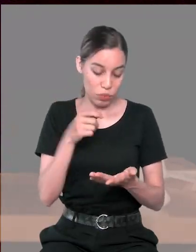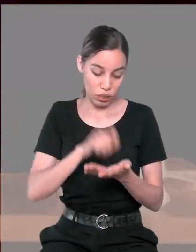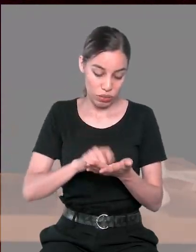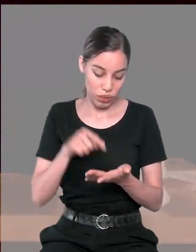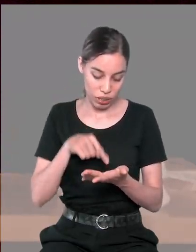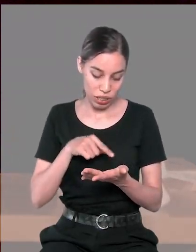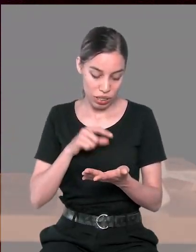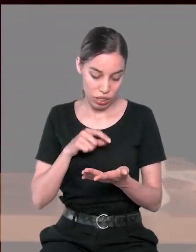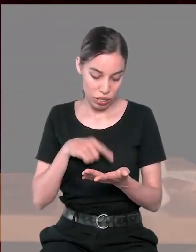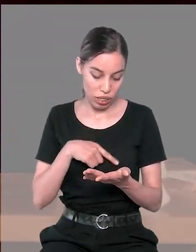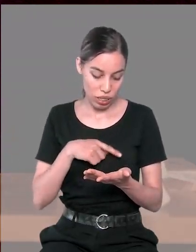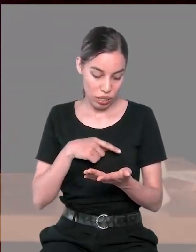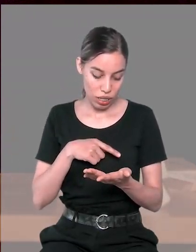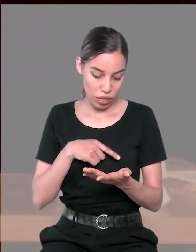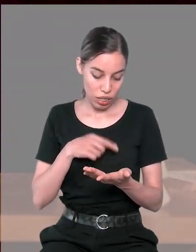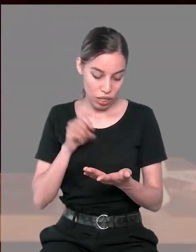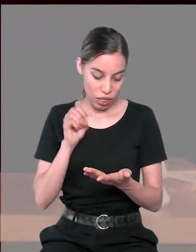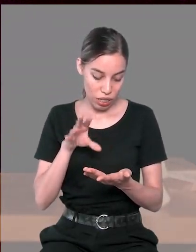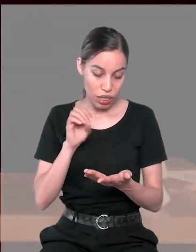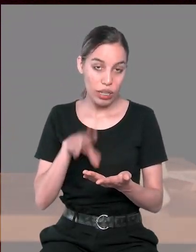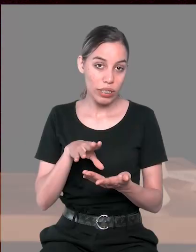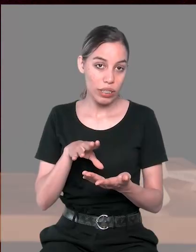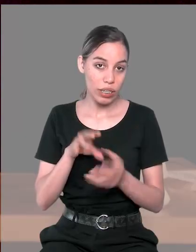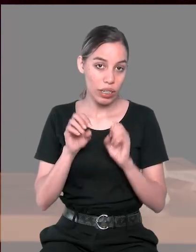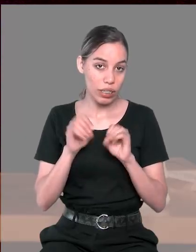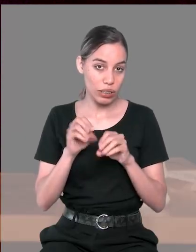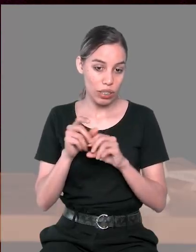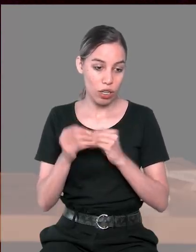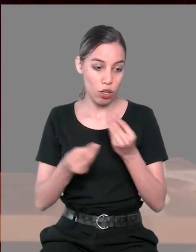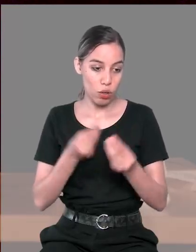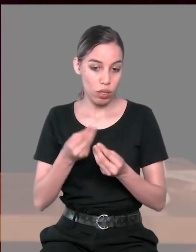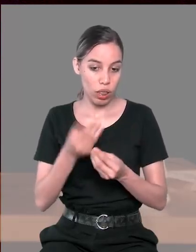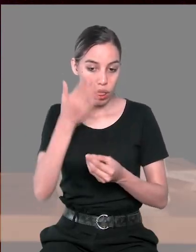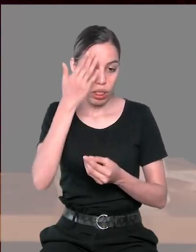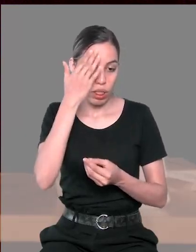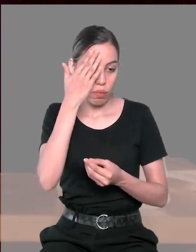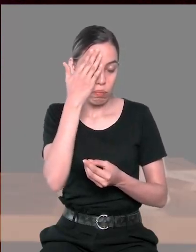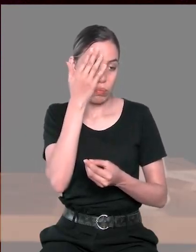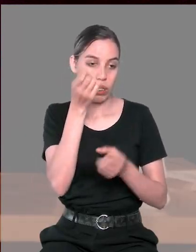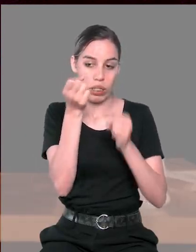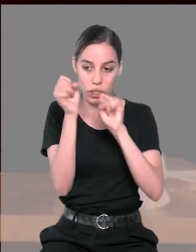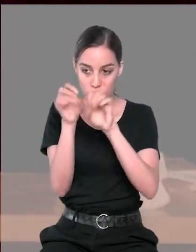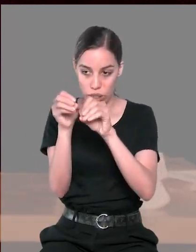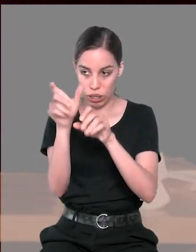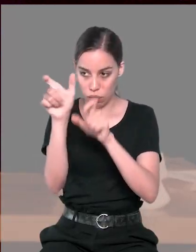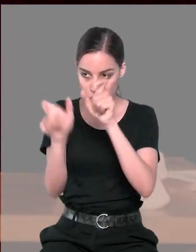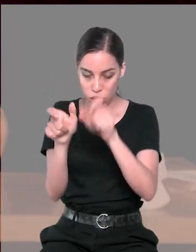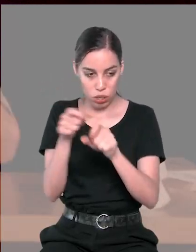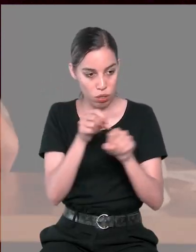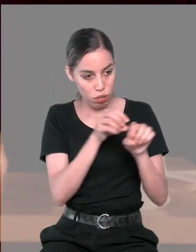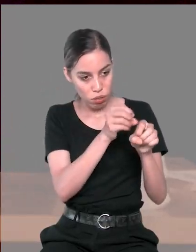alfabetizar, no sentido valeriano, seria ensinar alguém a passear por esses campos heterogêneos. Ensinar que